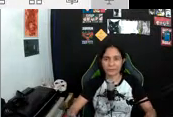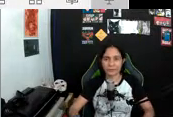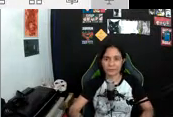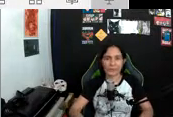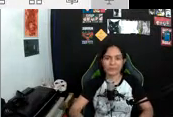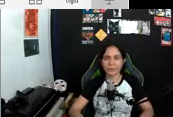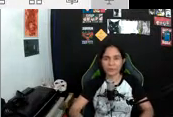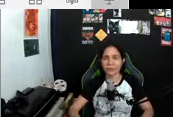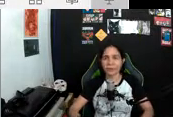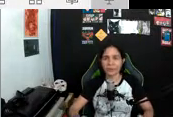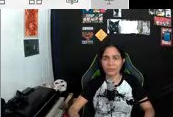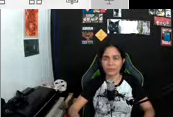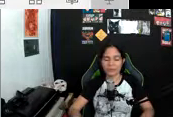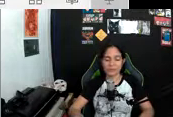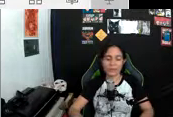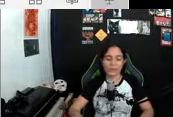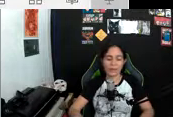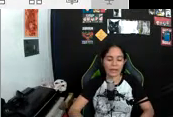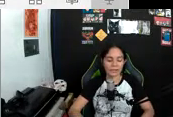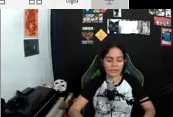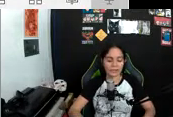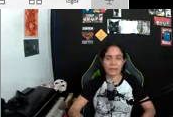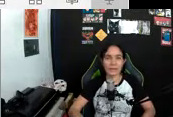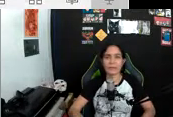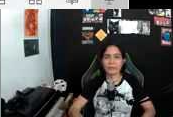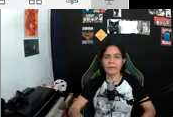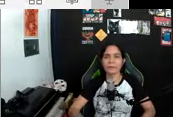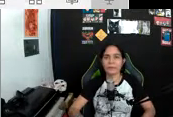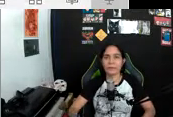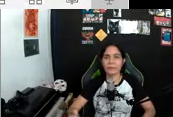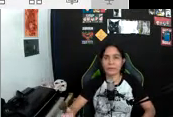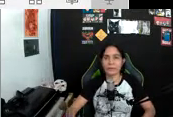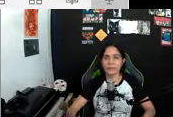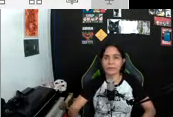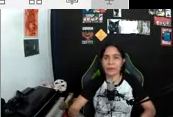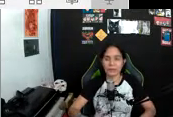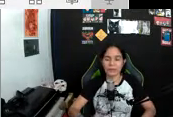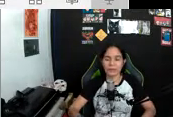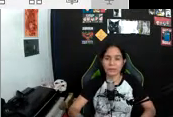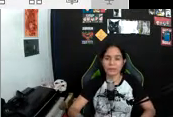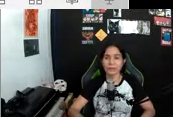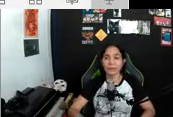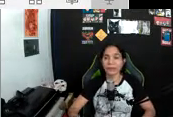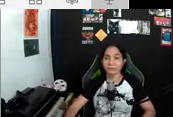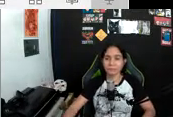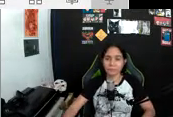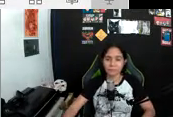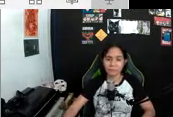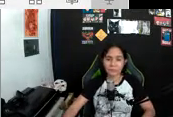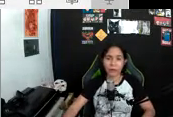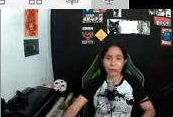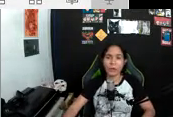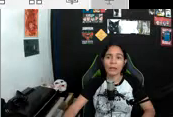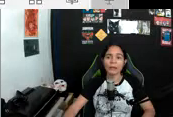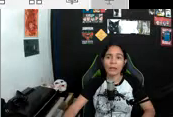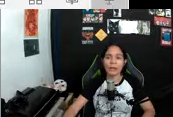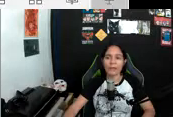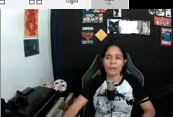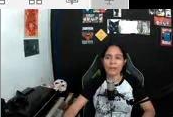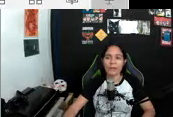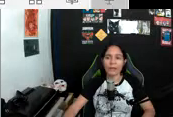Que, lógico, é o nosso caso. Aqui na Paraíba, nós somos a Santa Emília, é a faculdade de enfermagem, né, mais antiga.